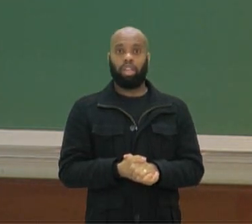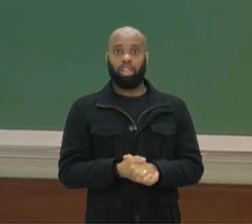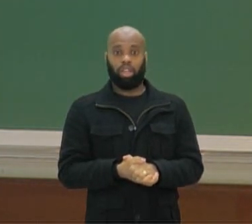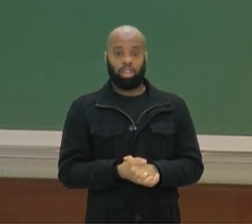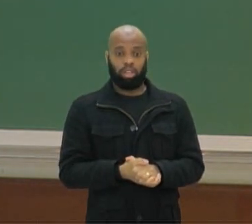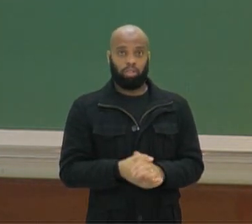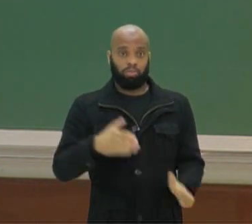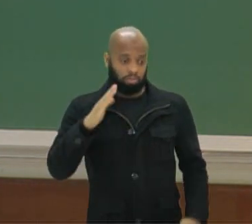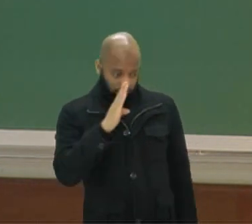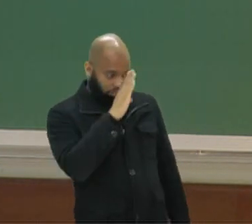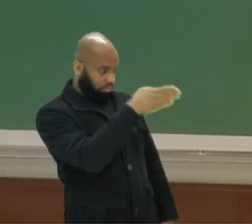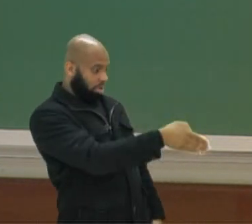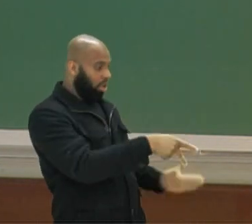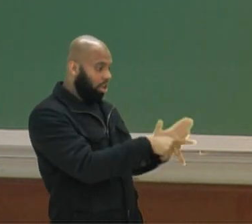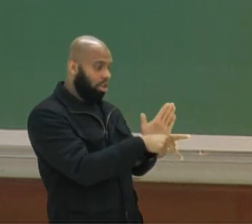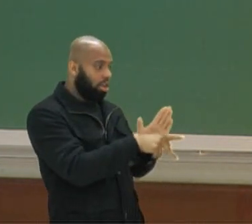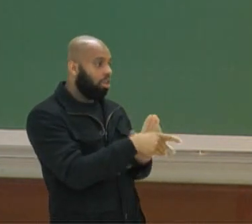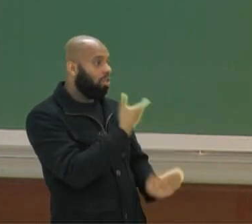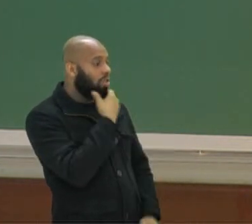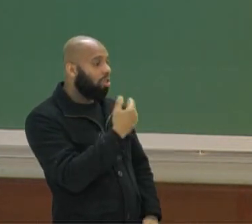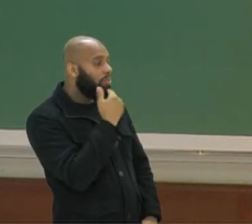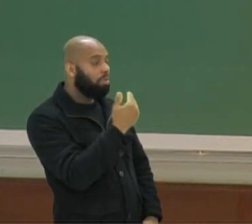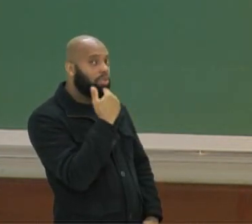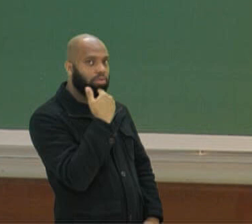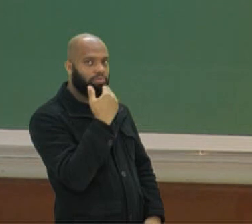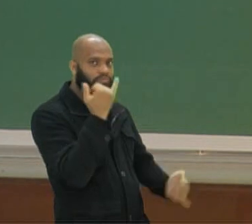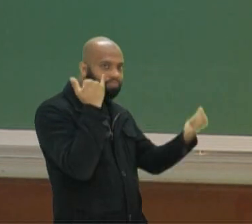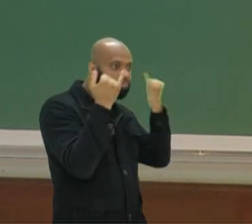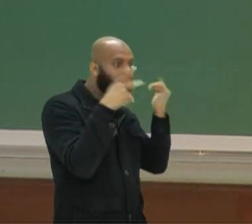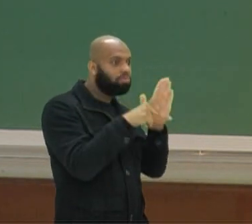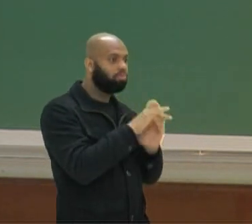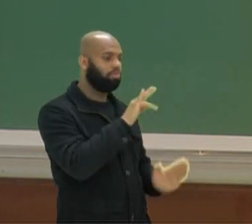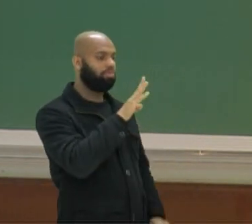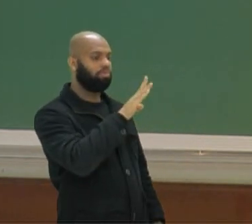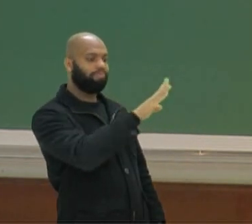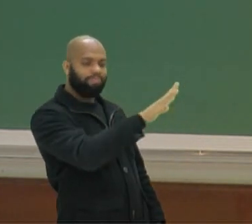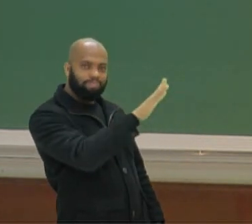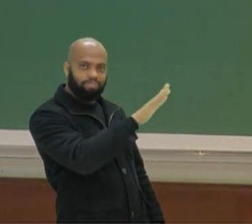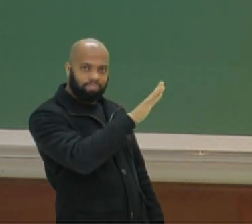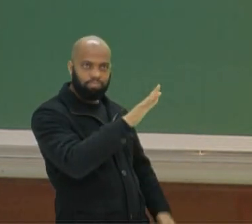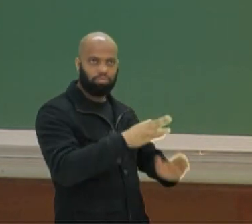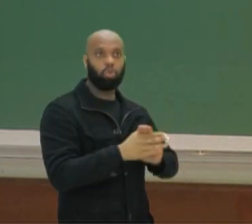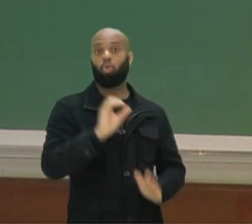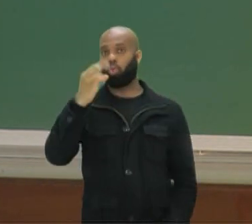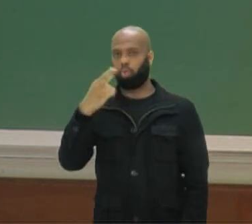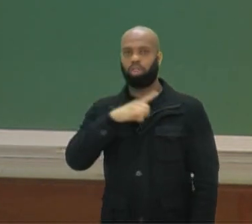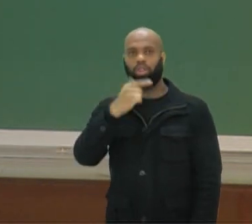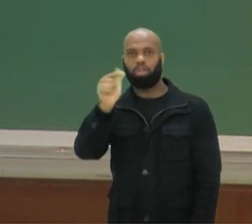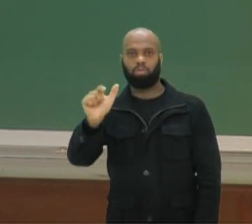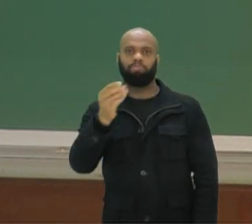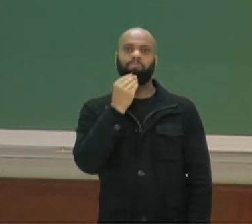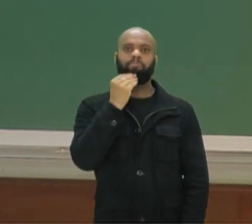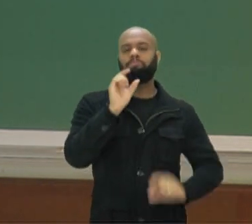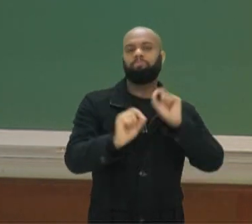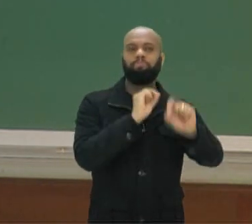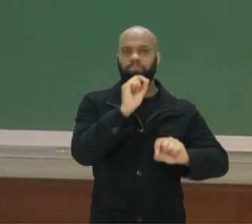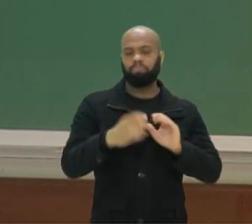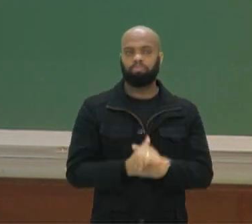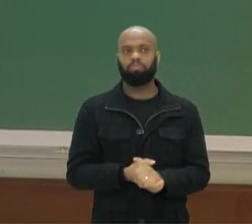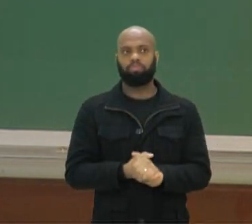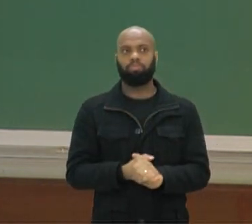foi pedido informação pelo alienígena. Ou, information was asked to the man by the